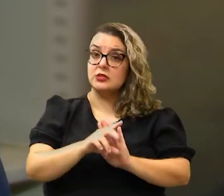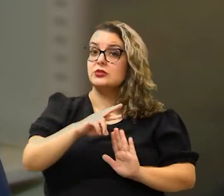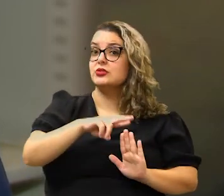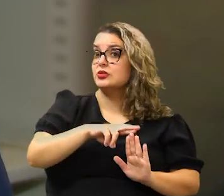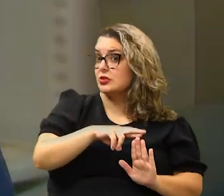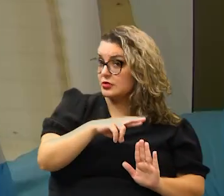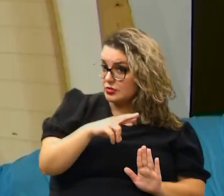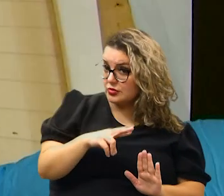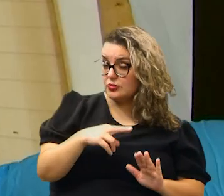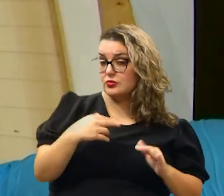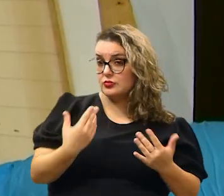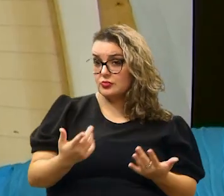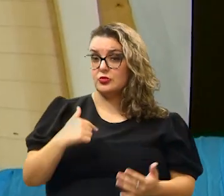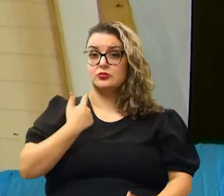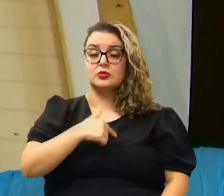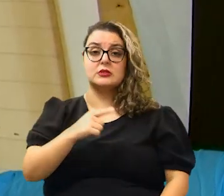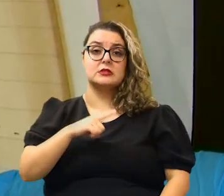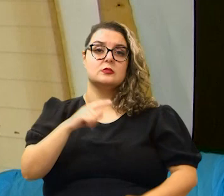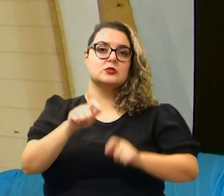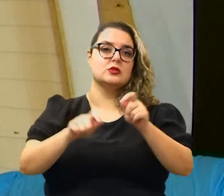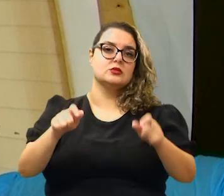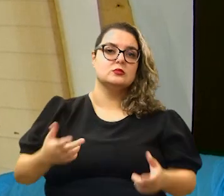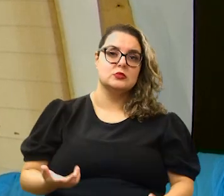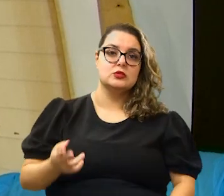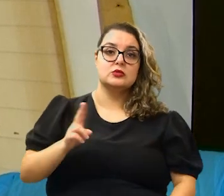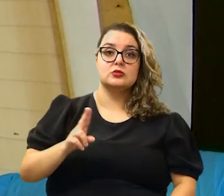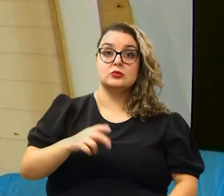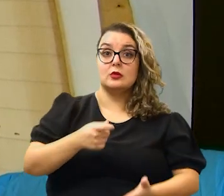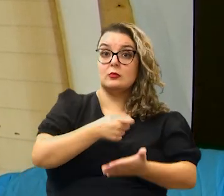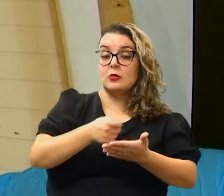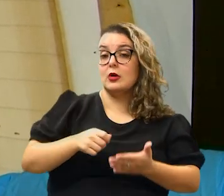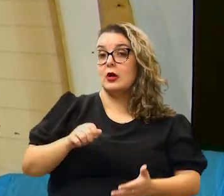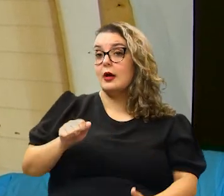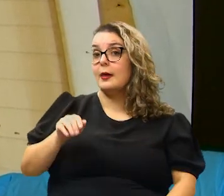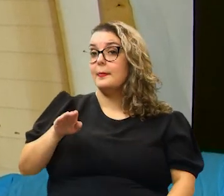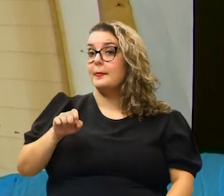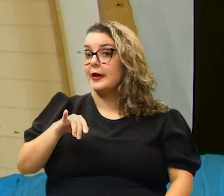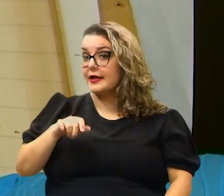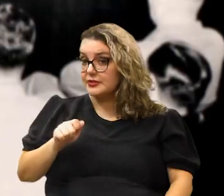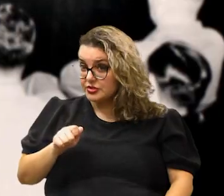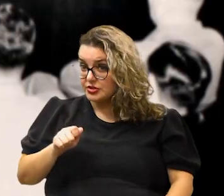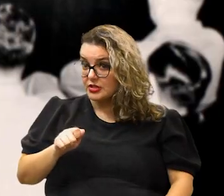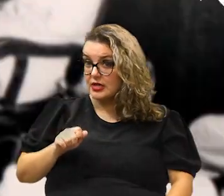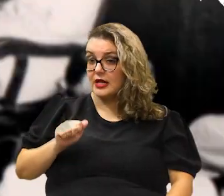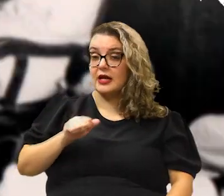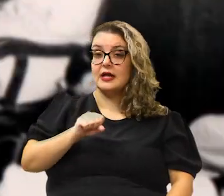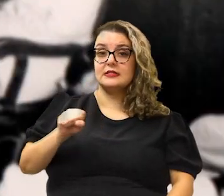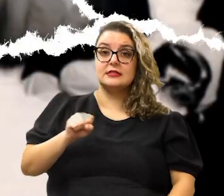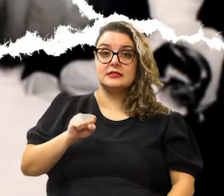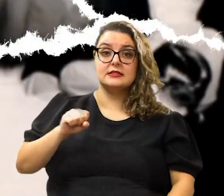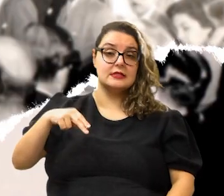entregaram na Câmara para dali ser criada uma escola, que foi a Escola Mista do Bonfim.